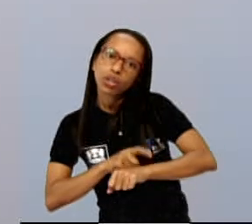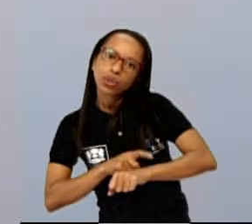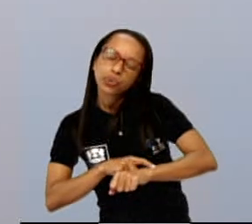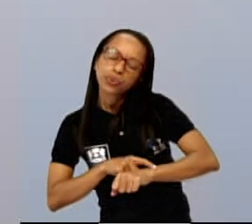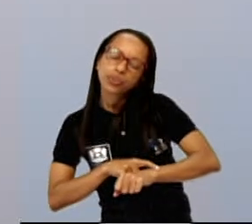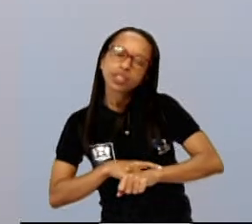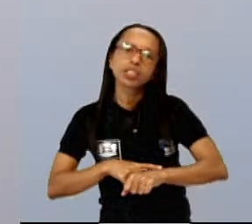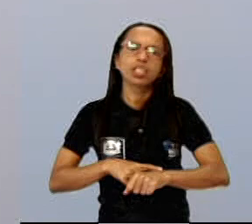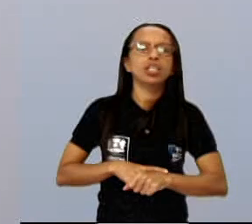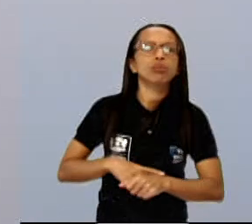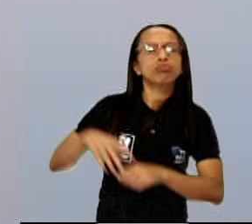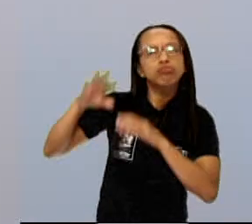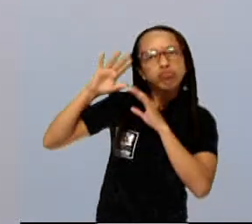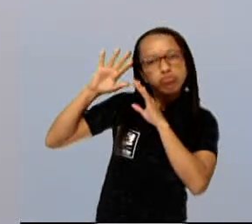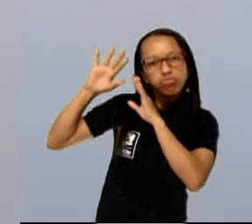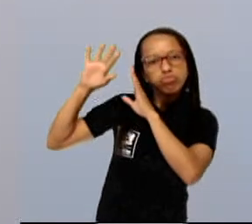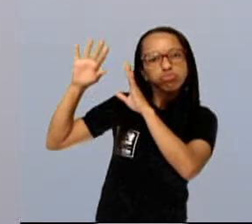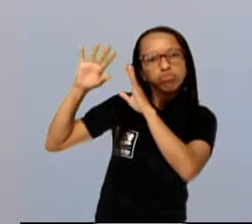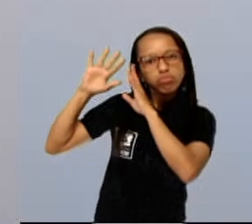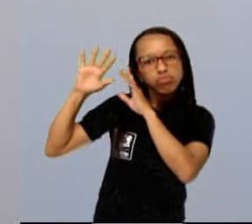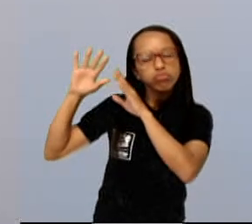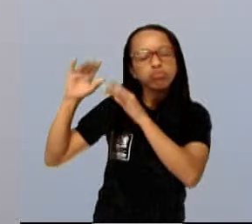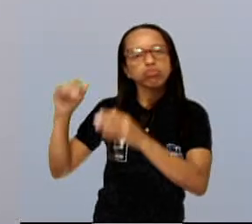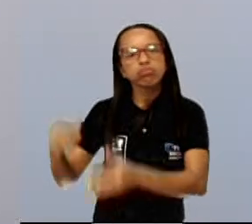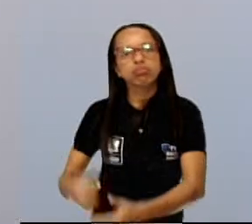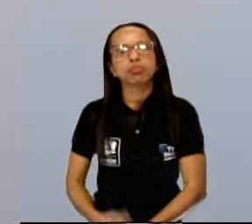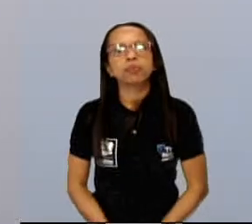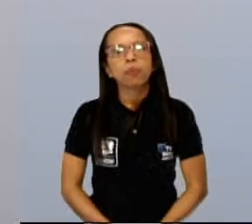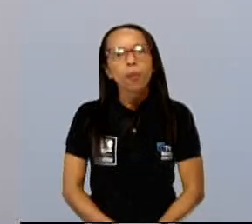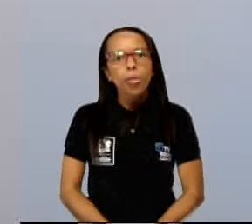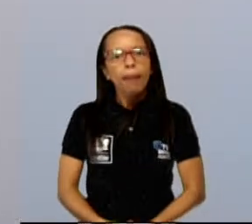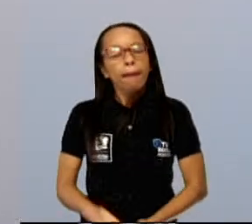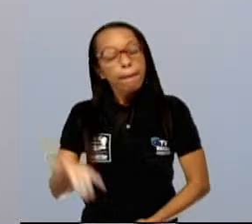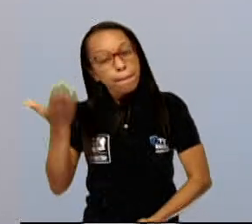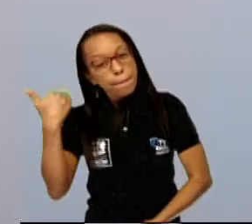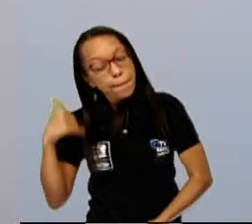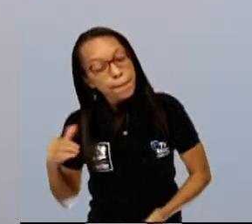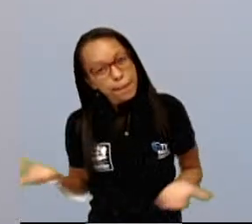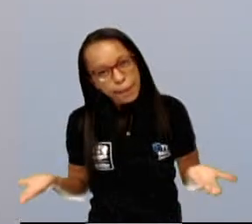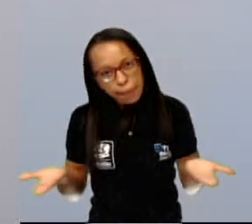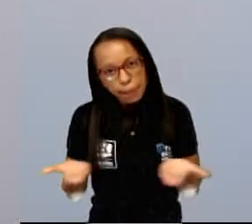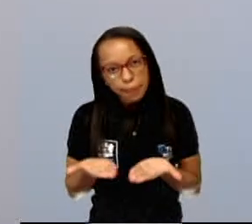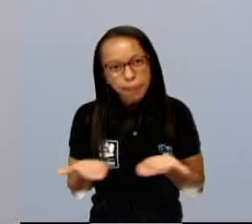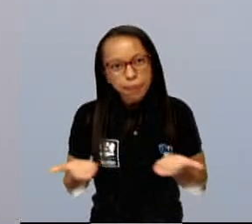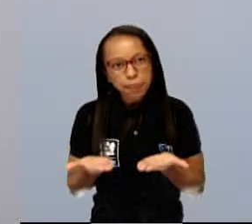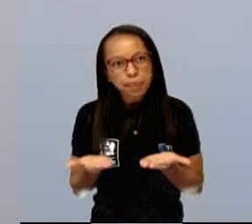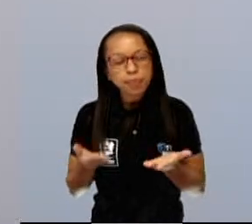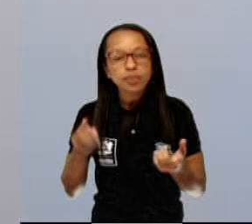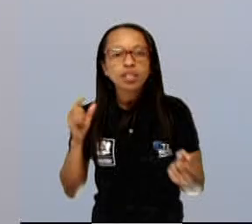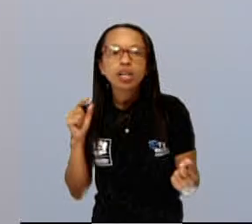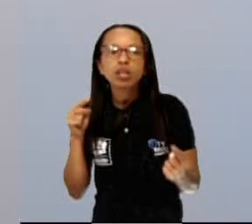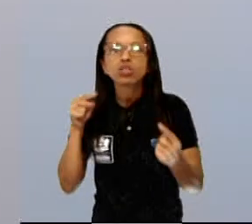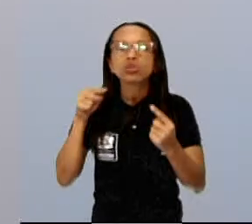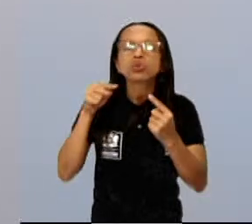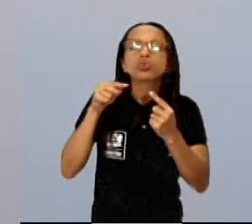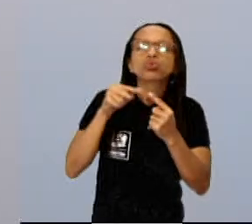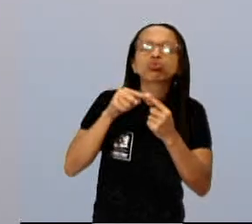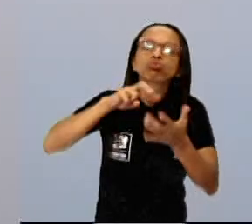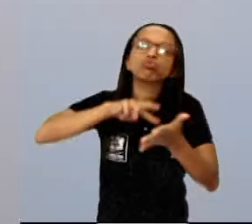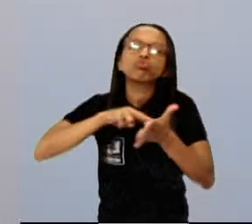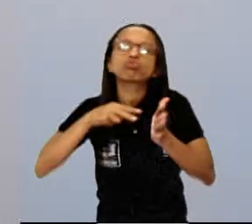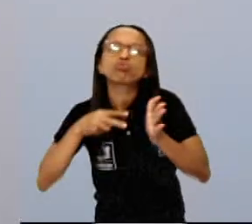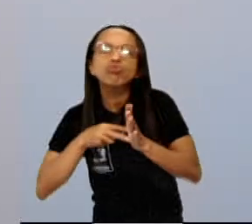coisa que a gente estudou, não foi? Vamos ver agora alguns dos efeitos de sentido que nós trabalhamos nos